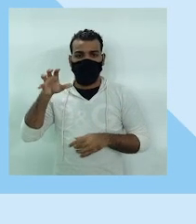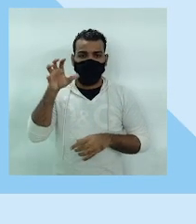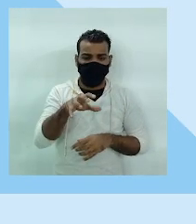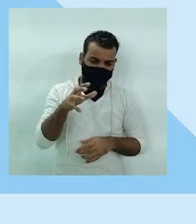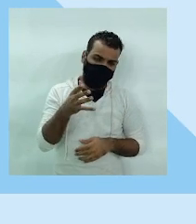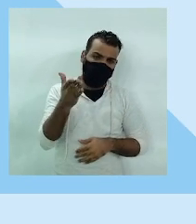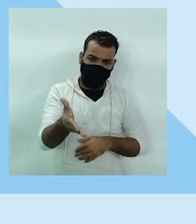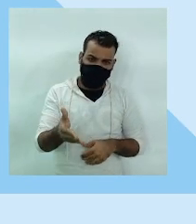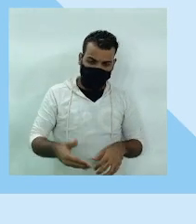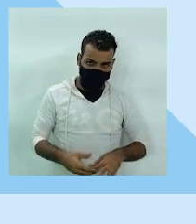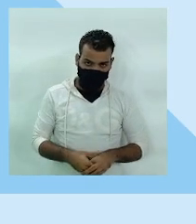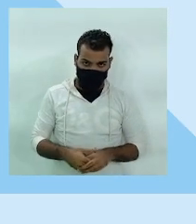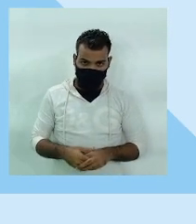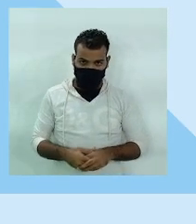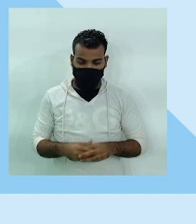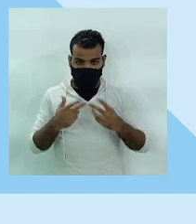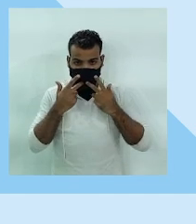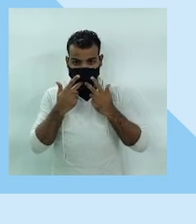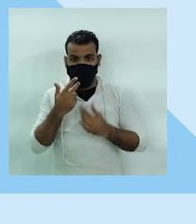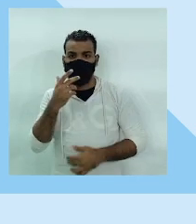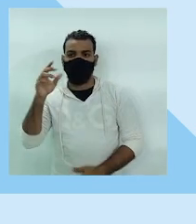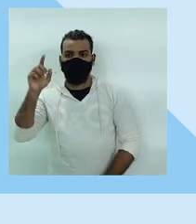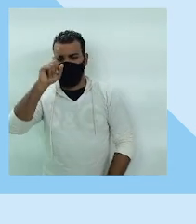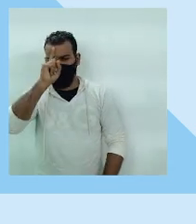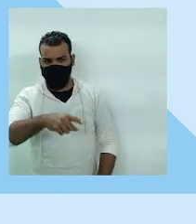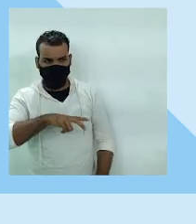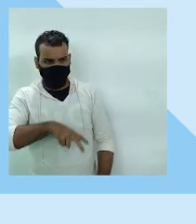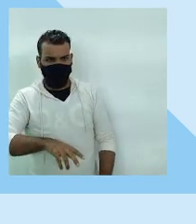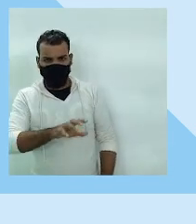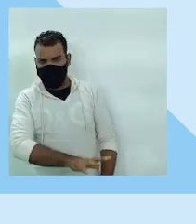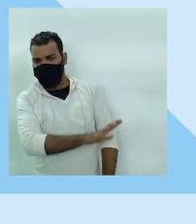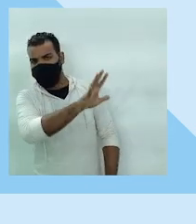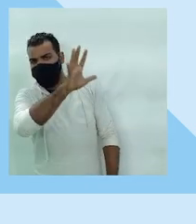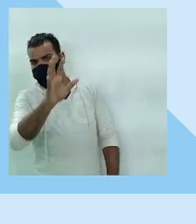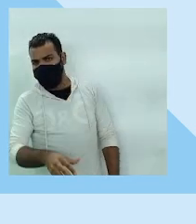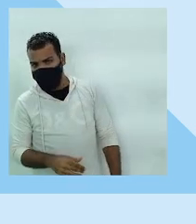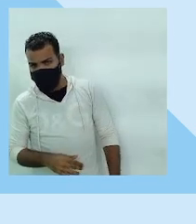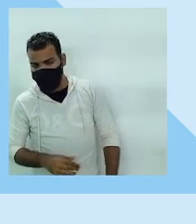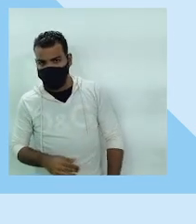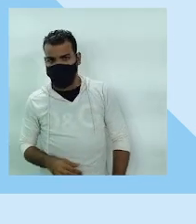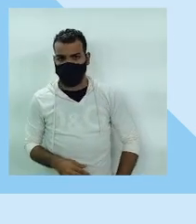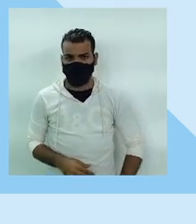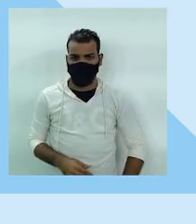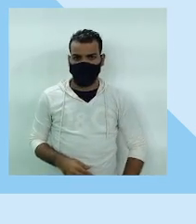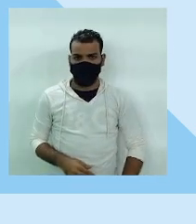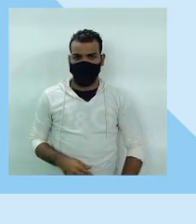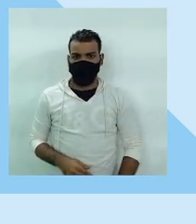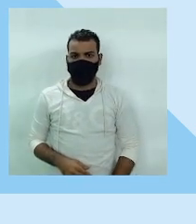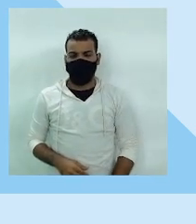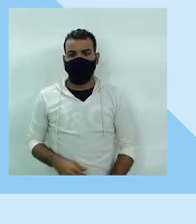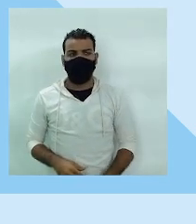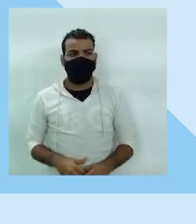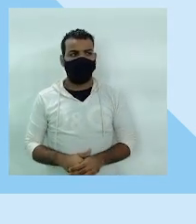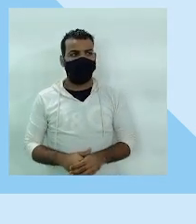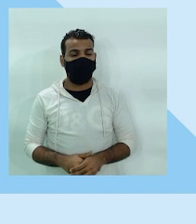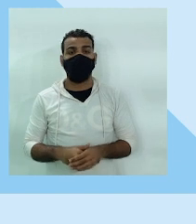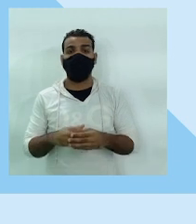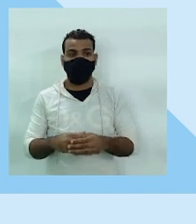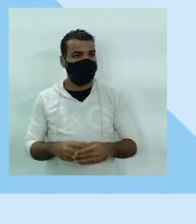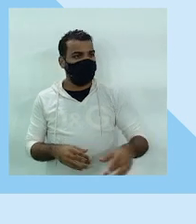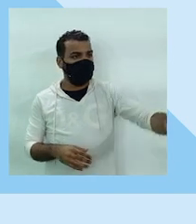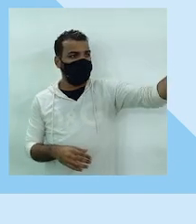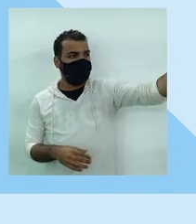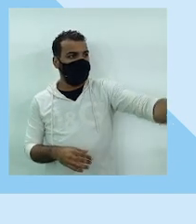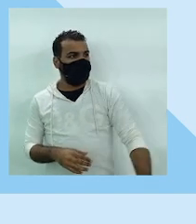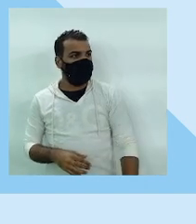implantar a sua língua, ou seja, como o idioma também é grande perda, ou